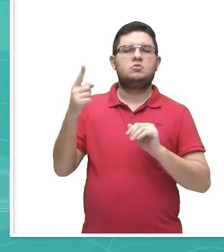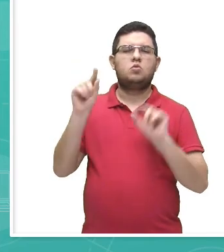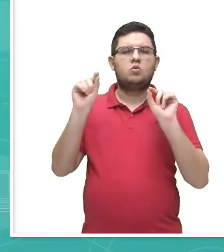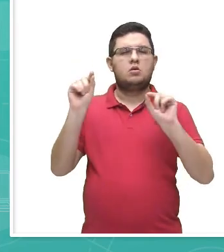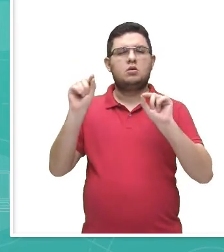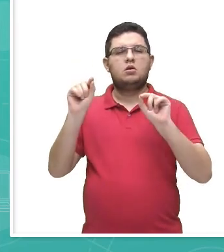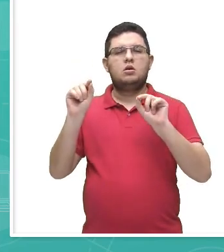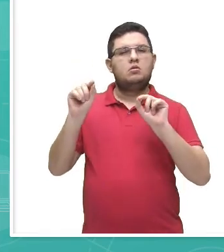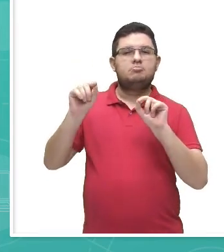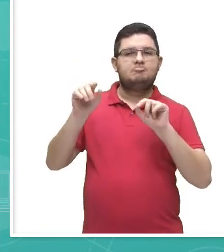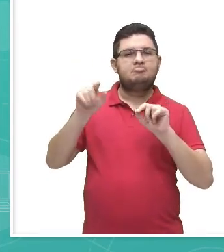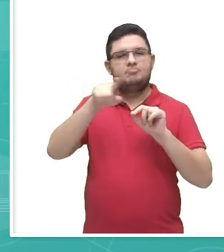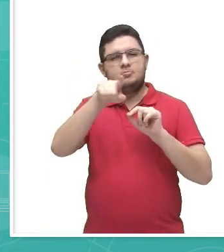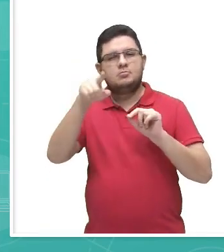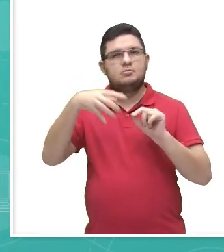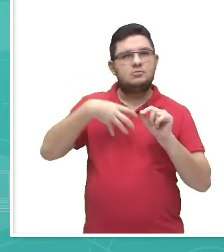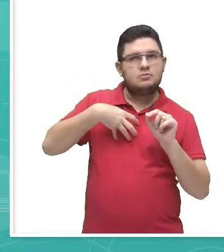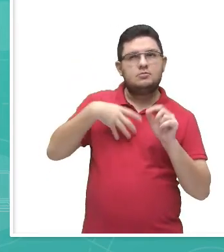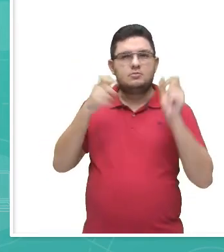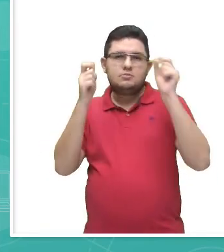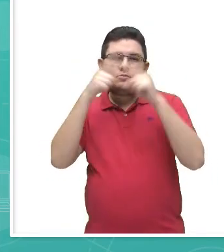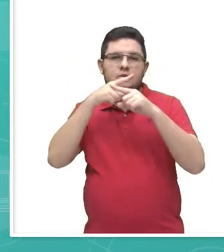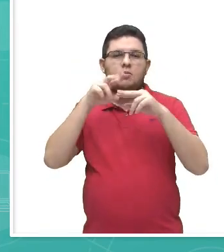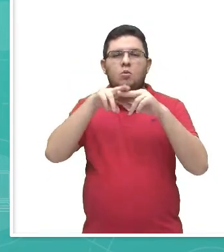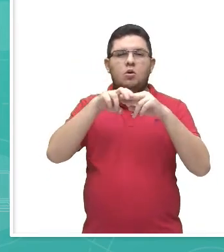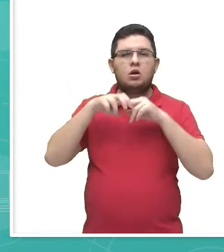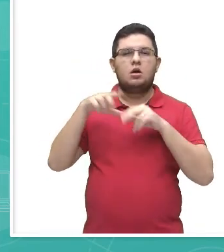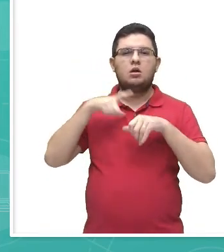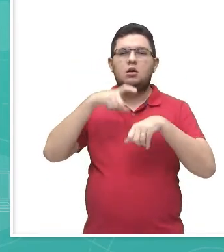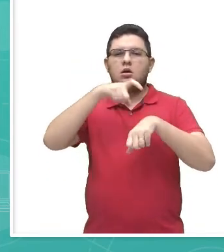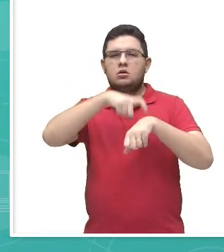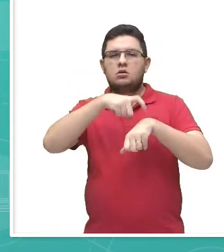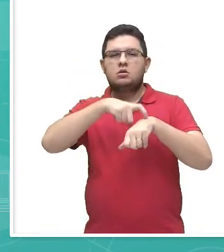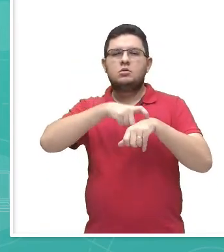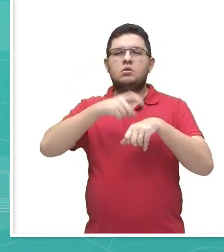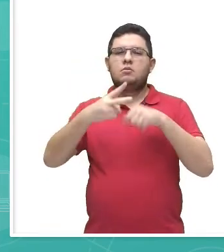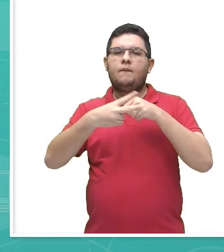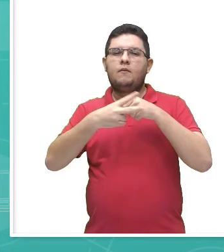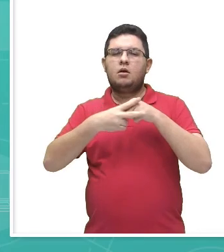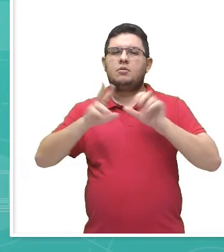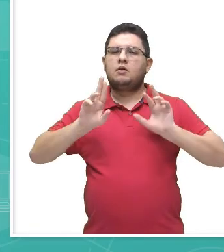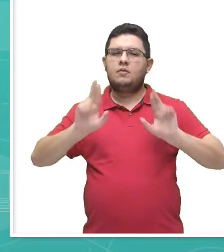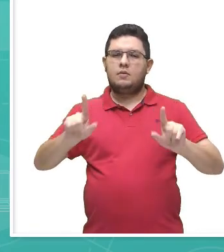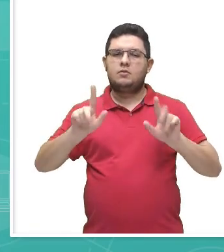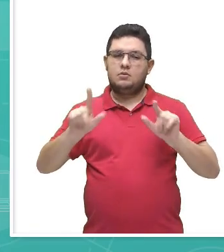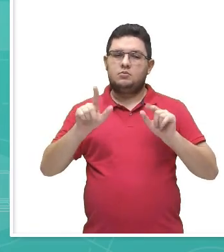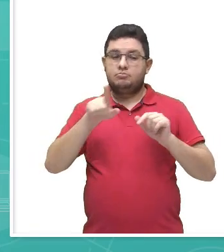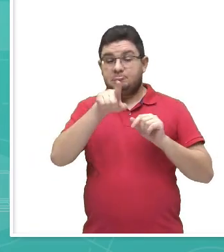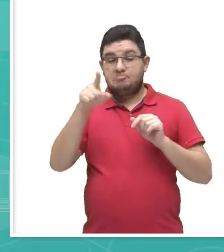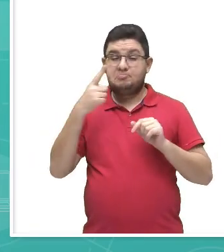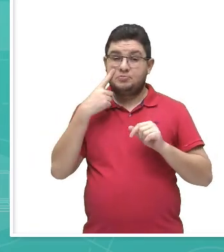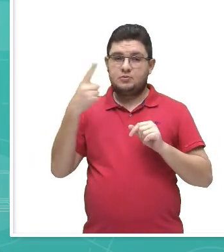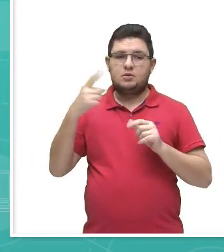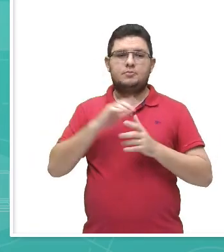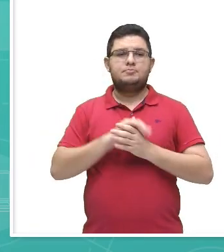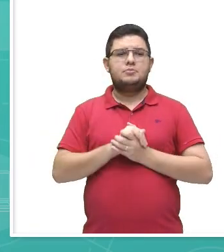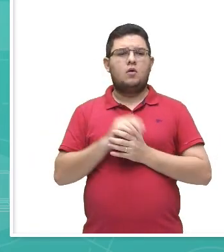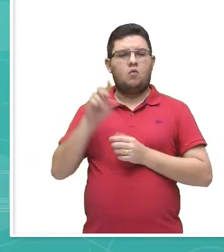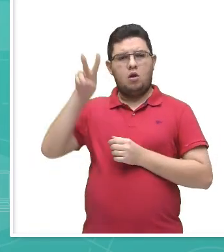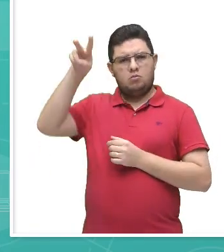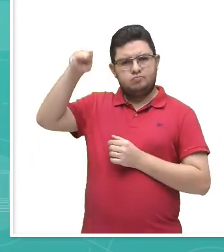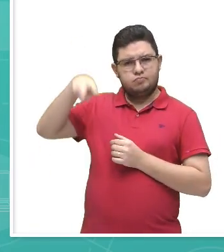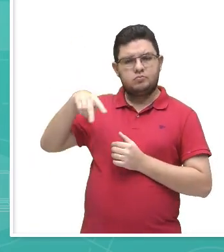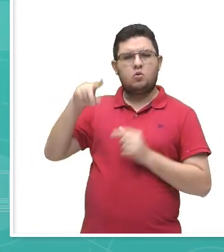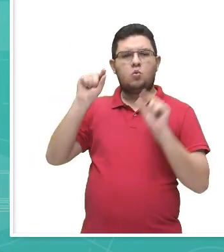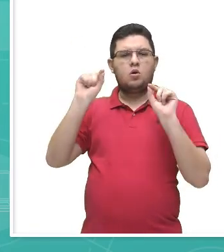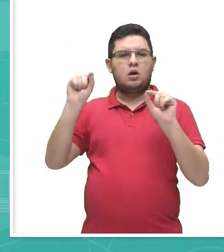causado um pouquinho de dificuldade. Eu vou mostrar para vocês agora a questão novamente, depois a gente vai comentar aí a resposta. Olha só. Destaque a opção